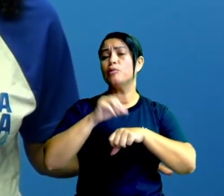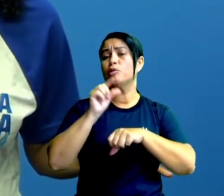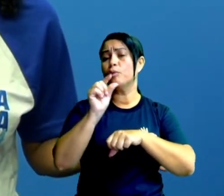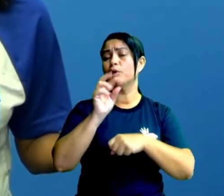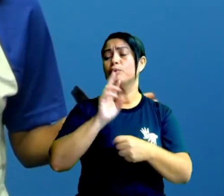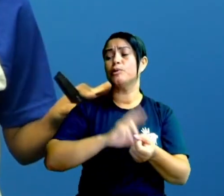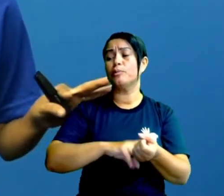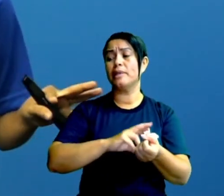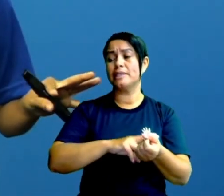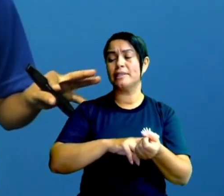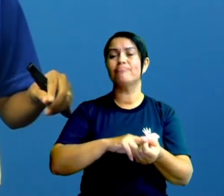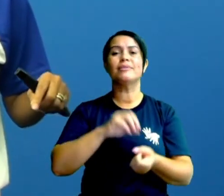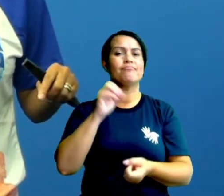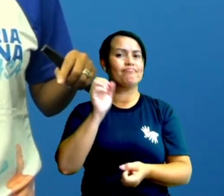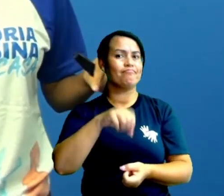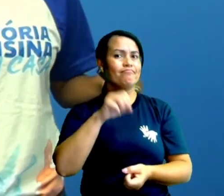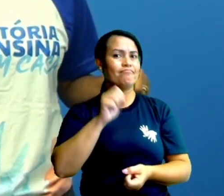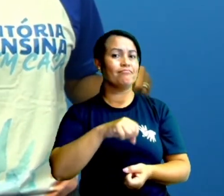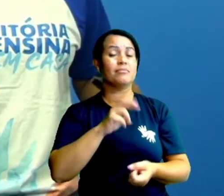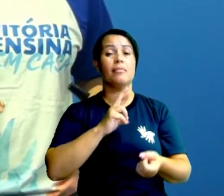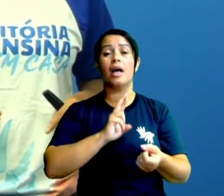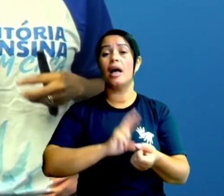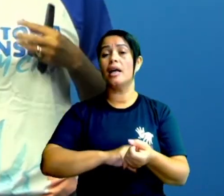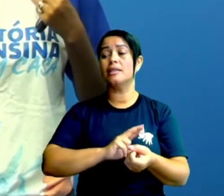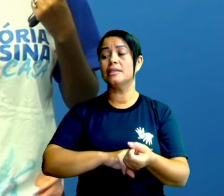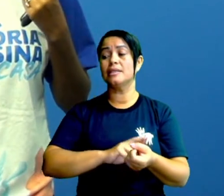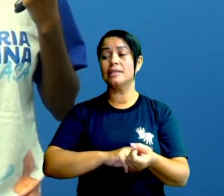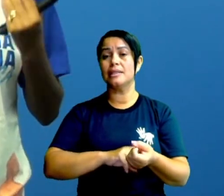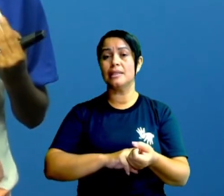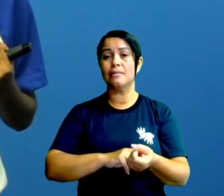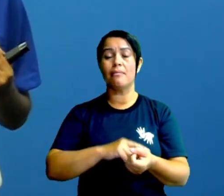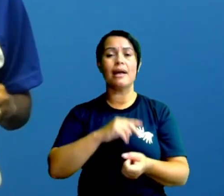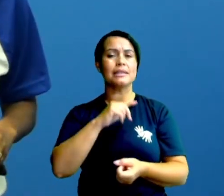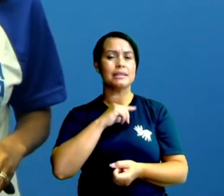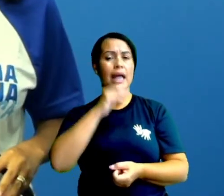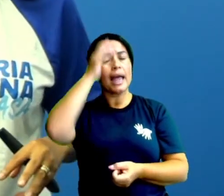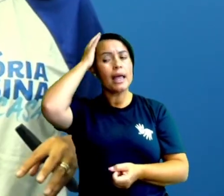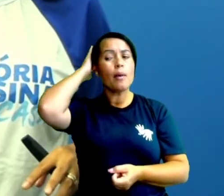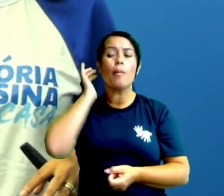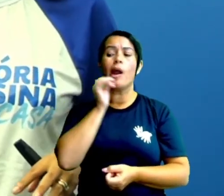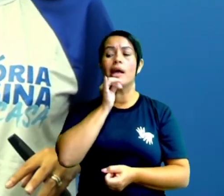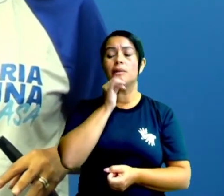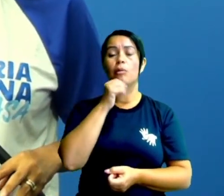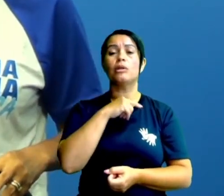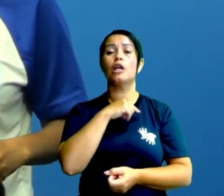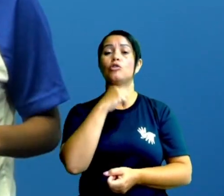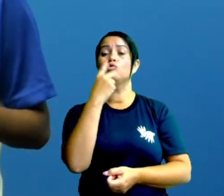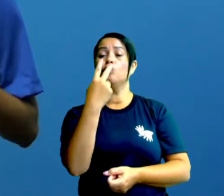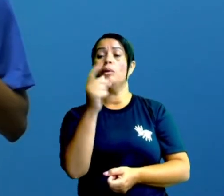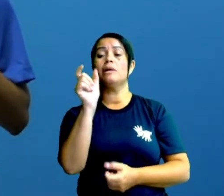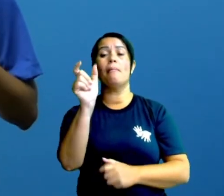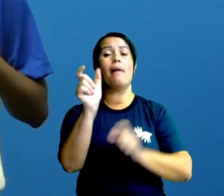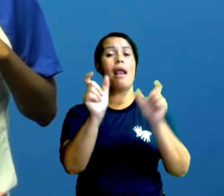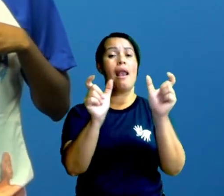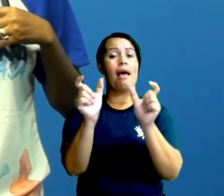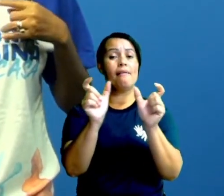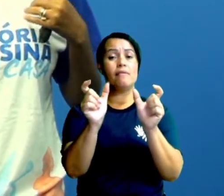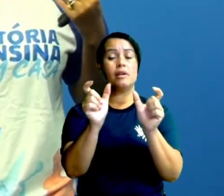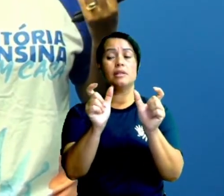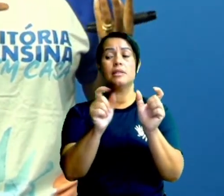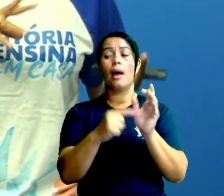pouquinho sobre as rimas isso mesmo as rimas ocorre quando duas palavras